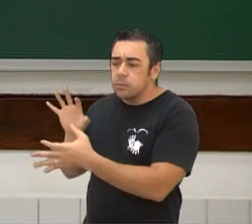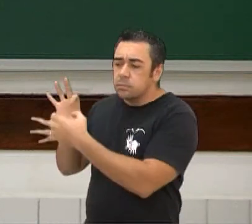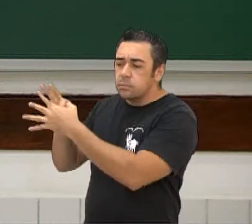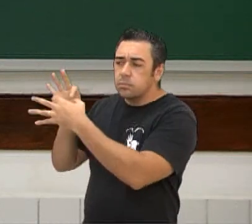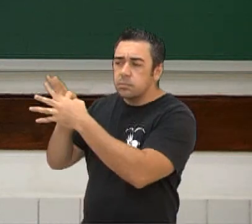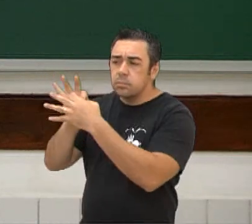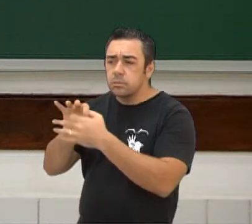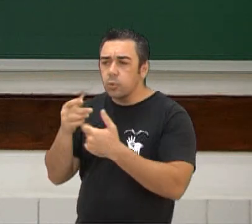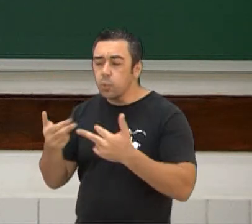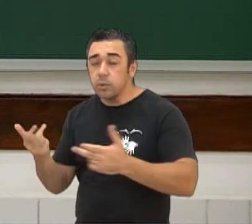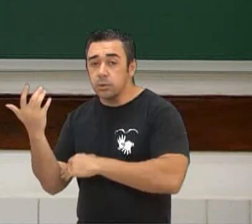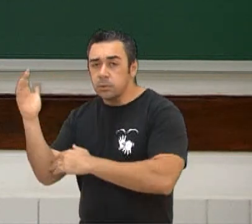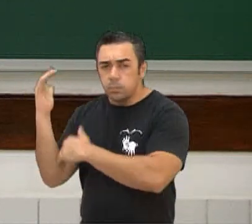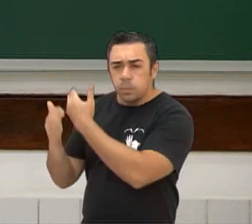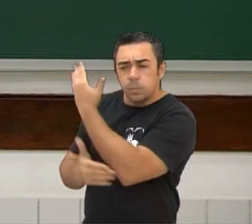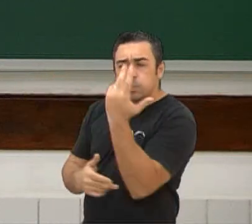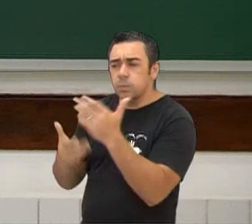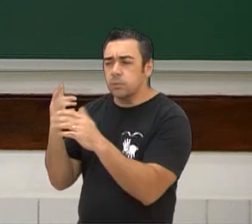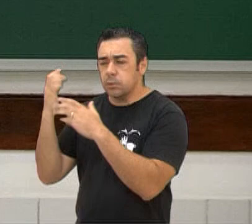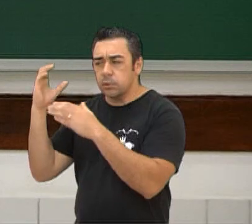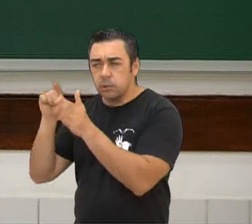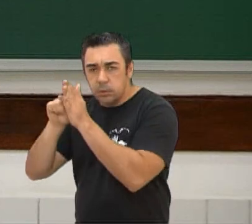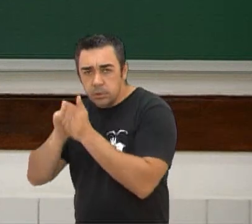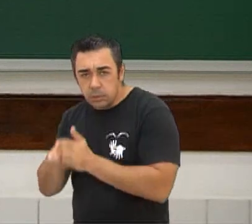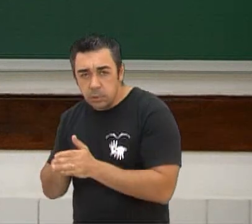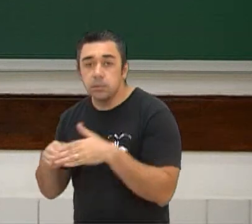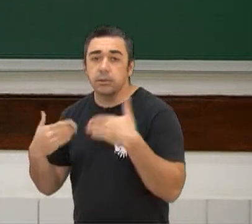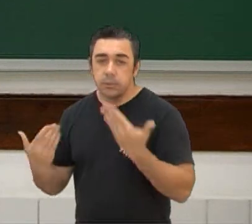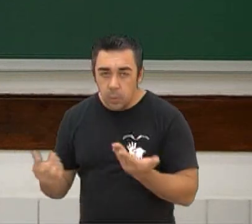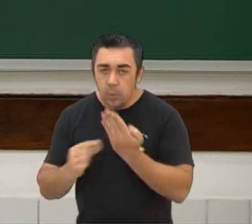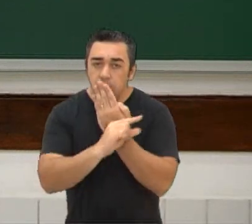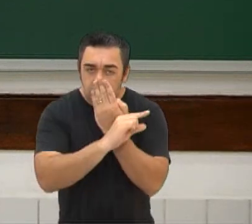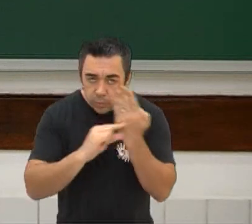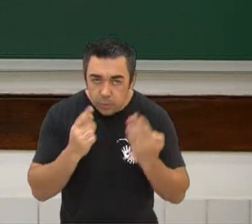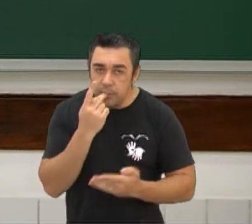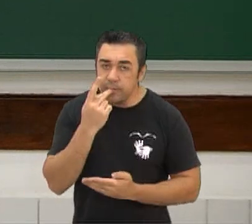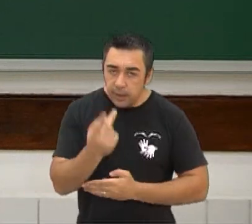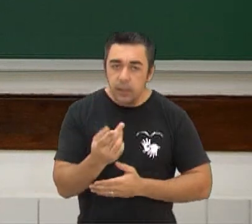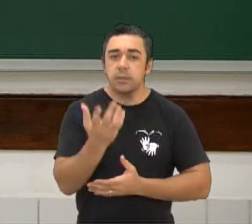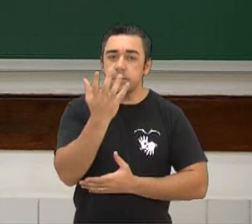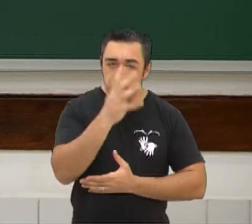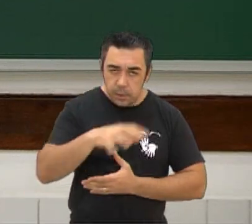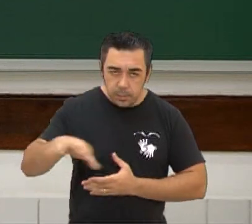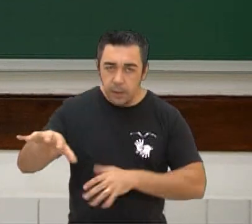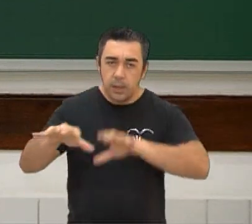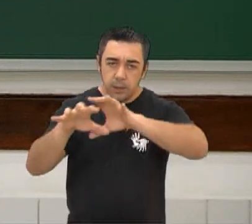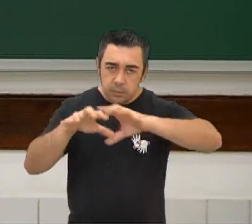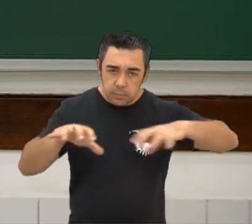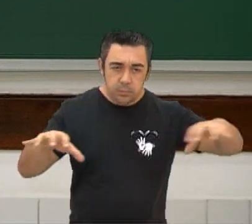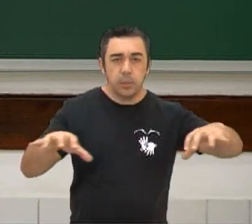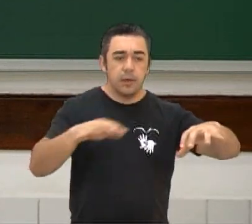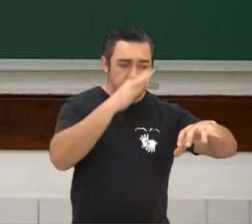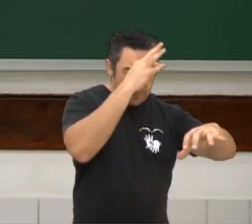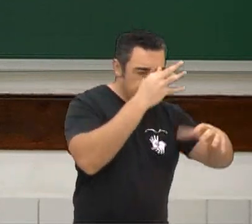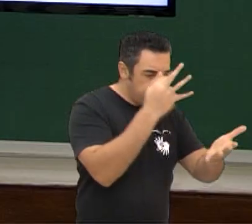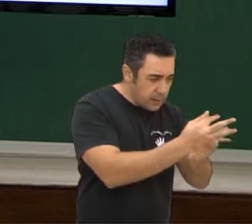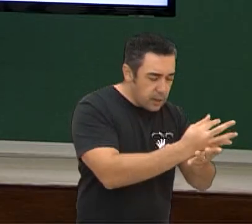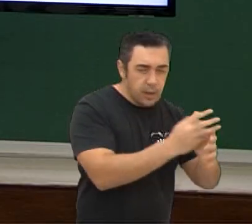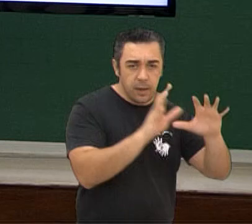outra, o encadeamento disso. Daí que Guilherme insiste, fé é uma coisa, razão é outra e não se mistura